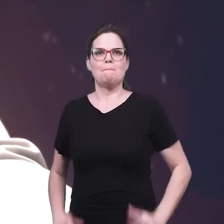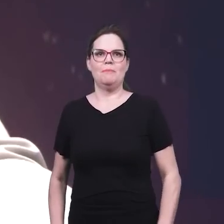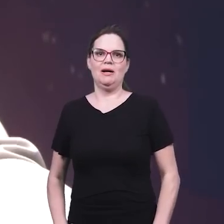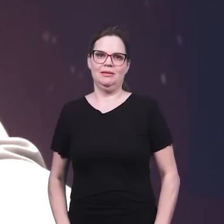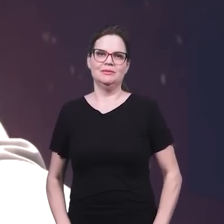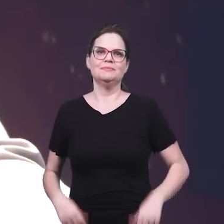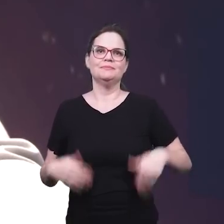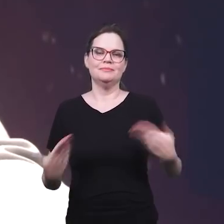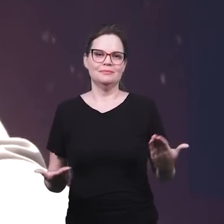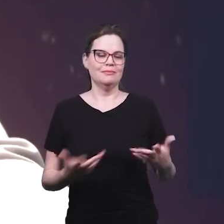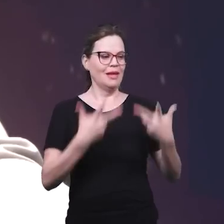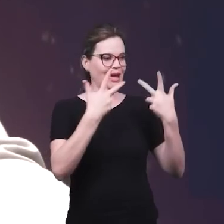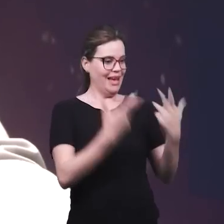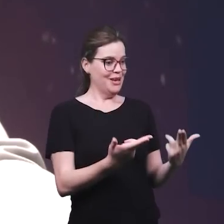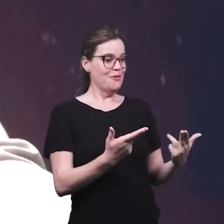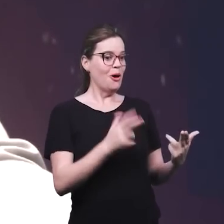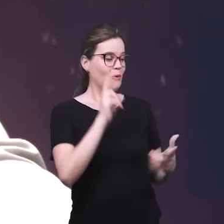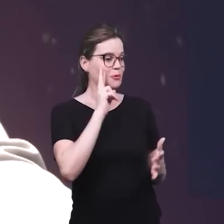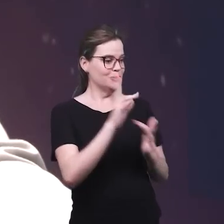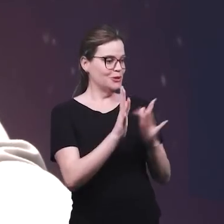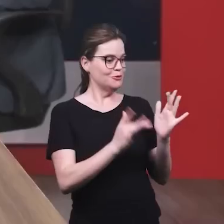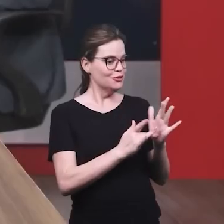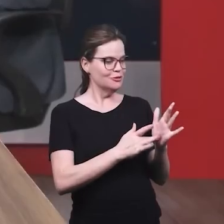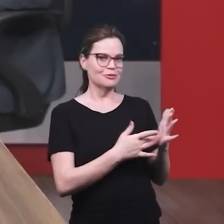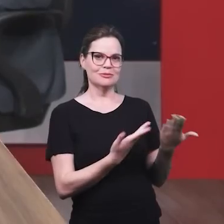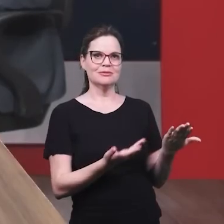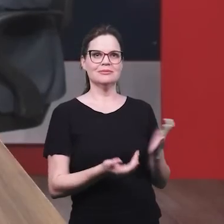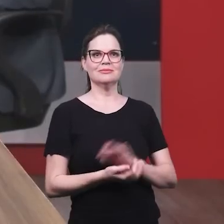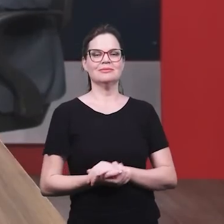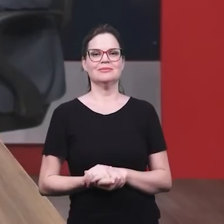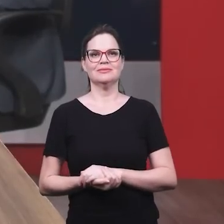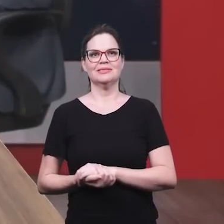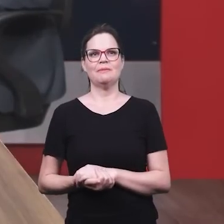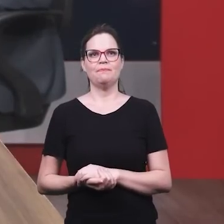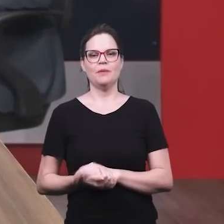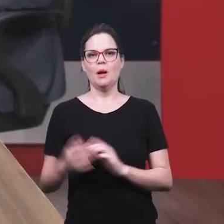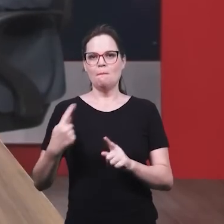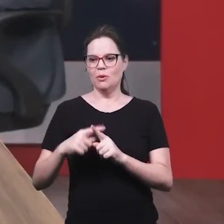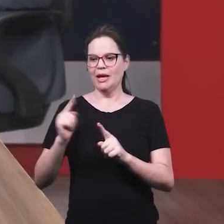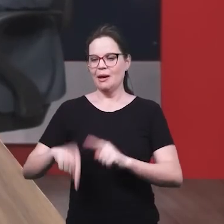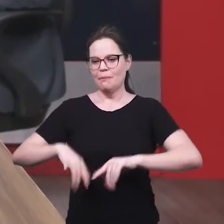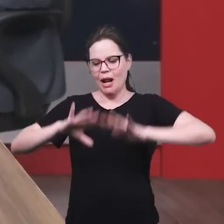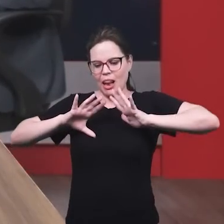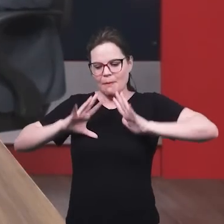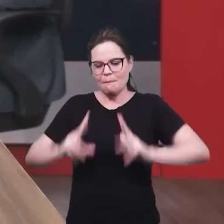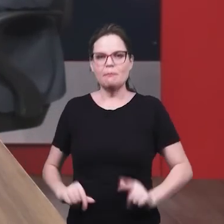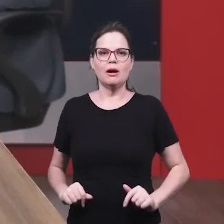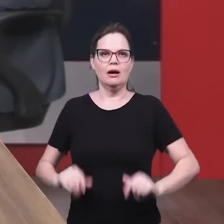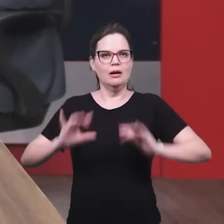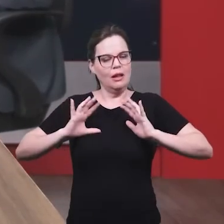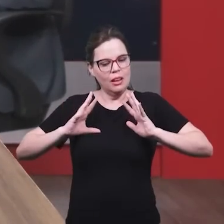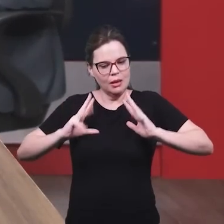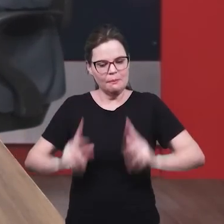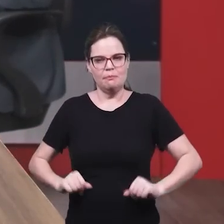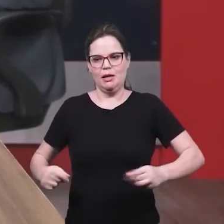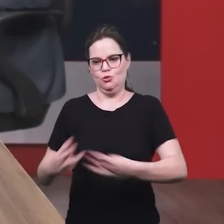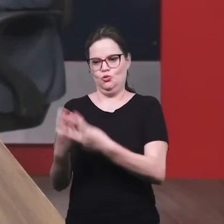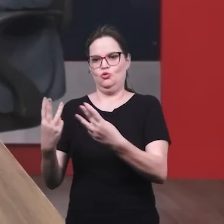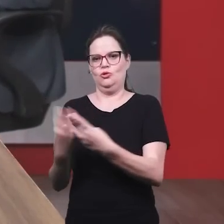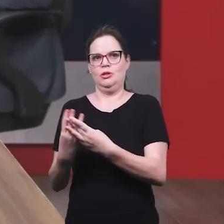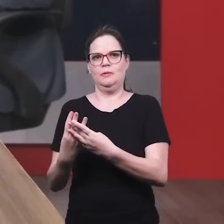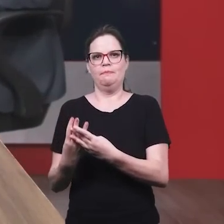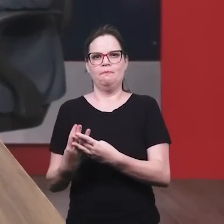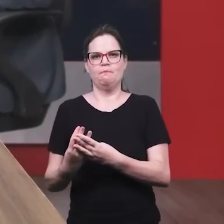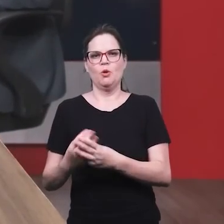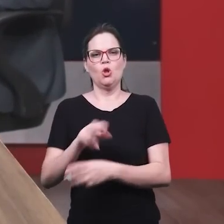gente já estava... O texto bíblico cita isso, né? E elas eram para a purificação dos judeus, né? É isso mesmo. Purificação era uma espécie